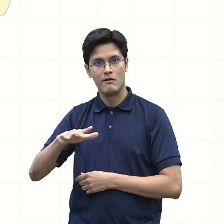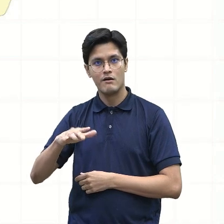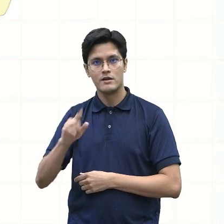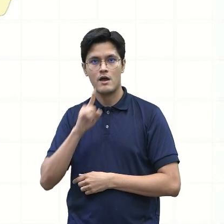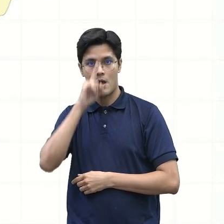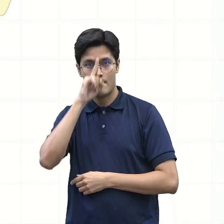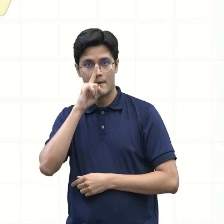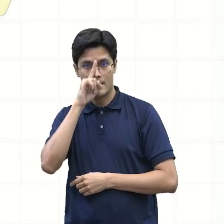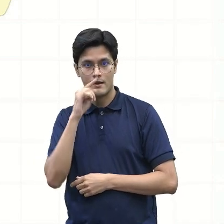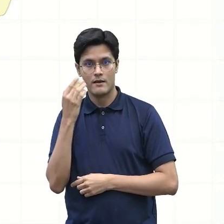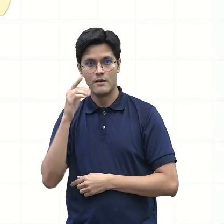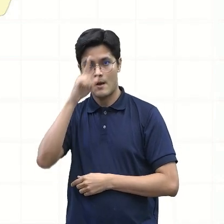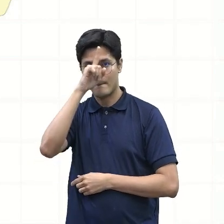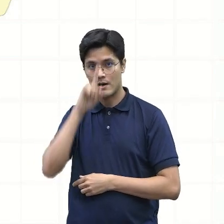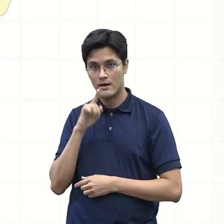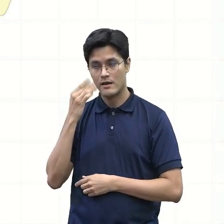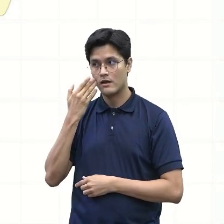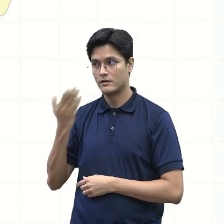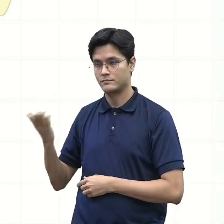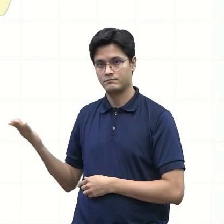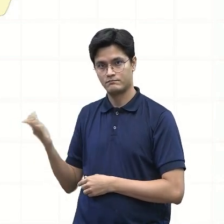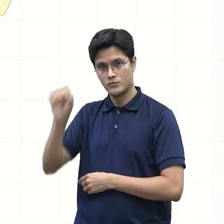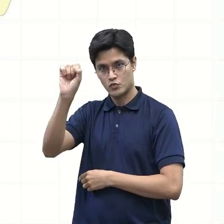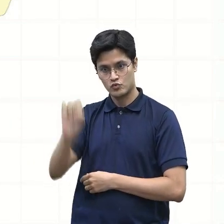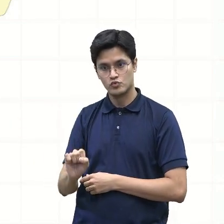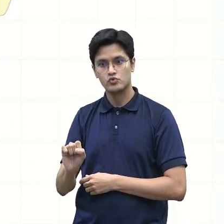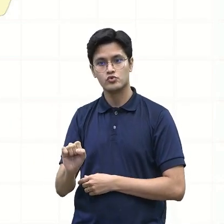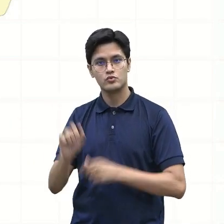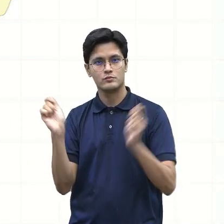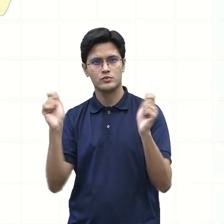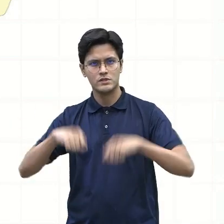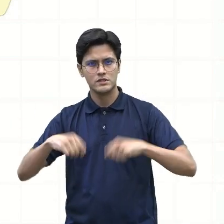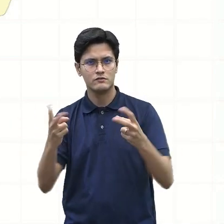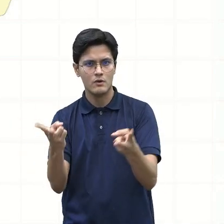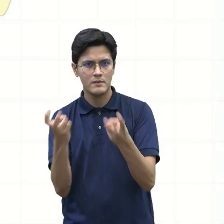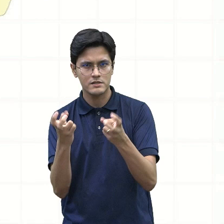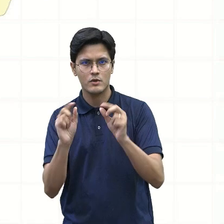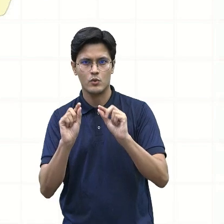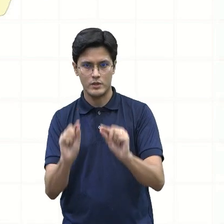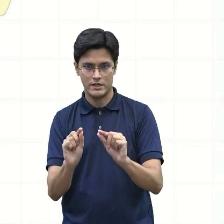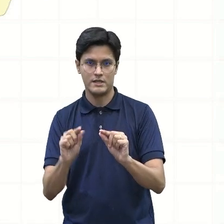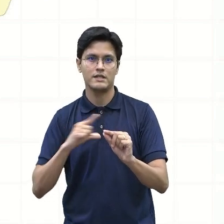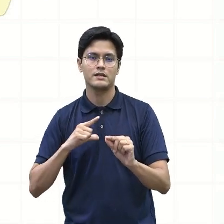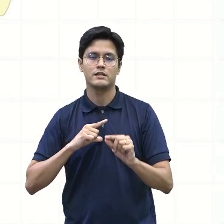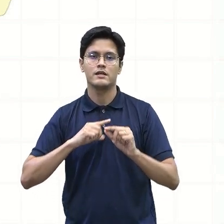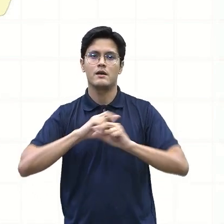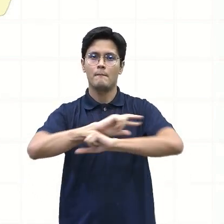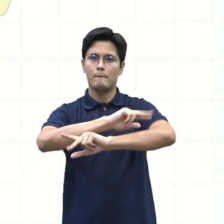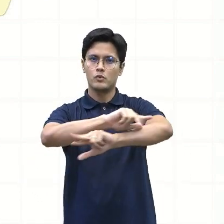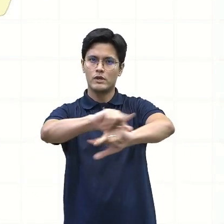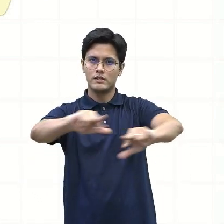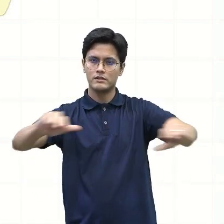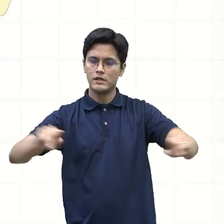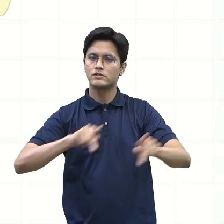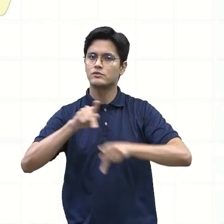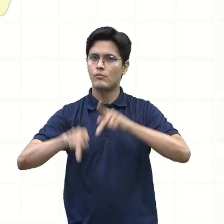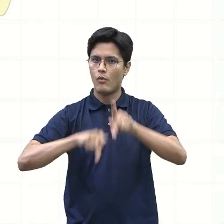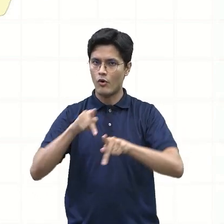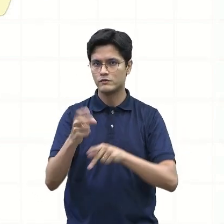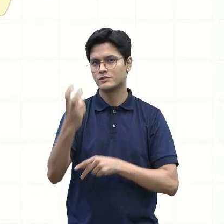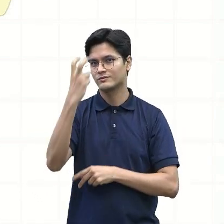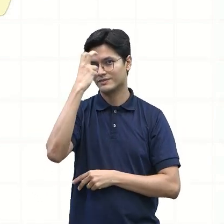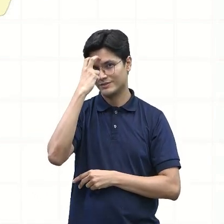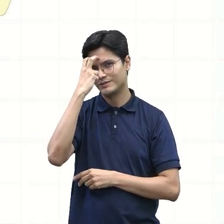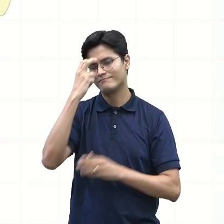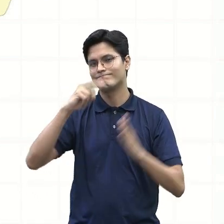sul do continente africano, nós vamos observar uma pluralidade de povos e culturas, ou seja,